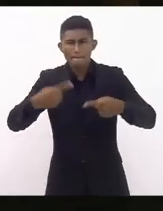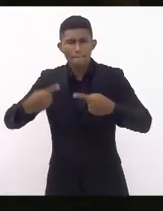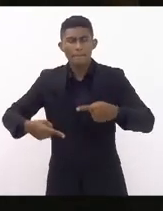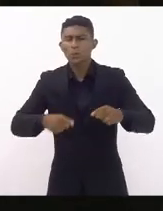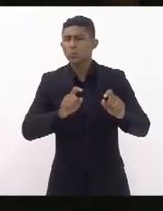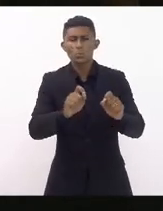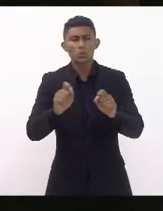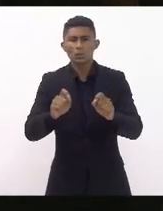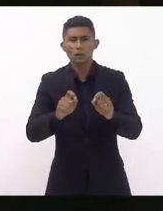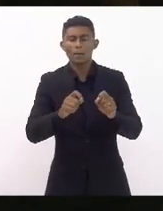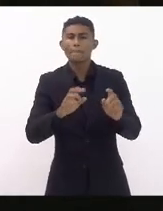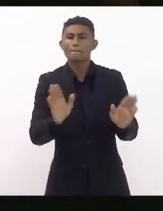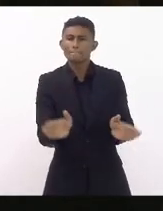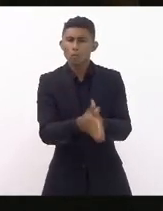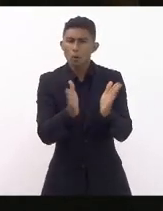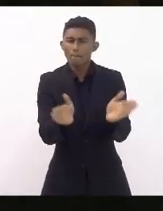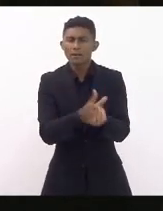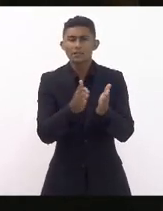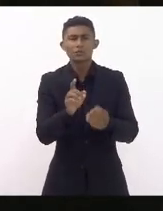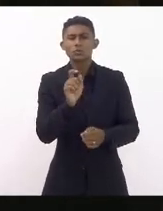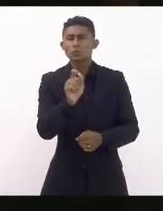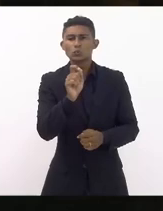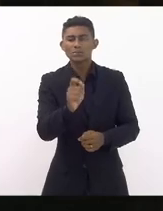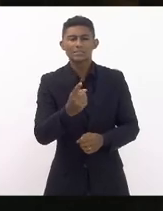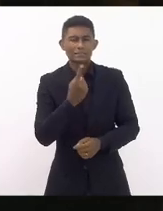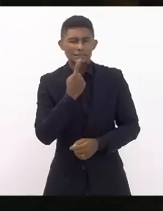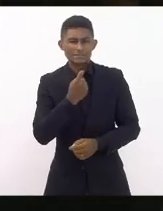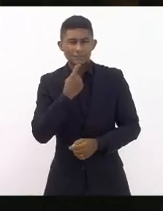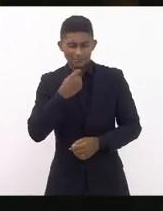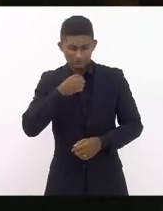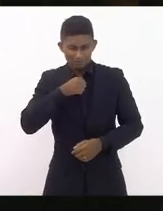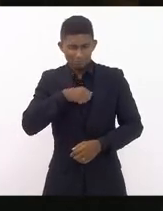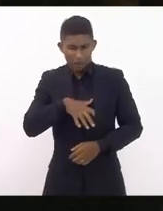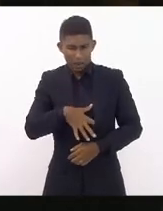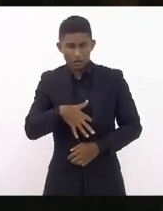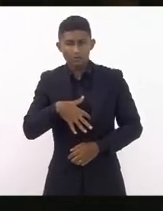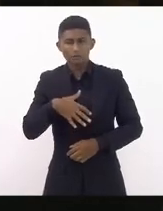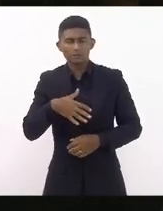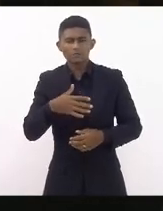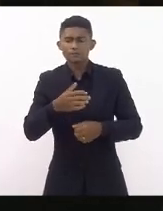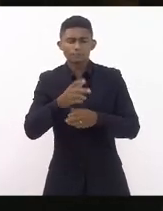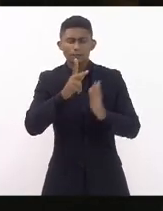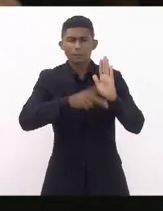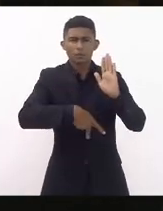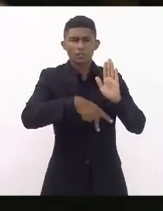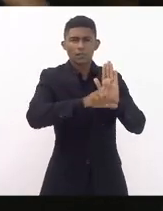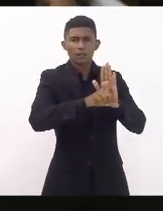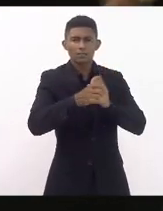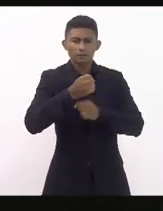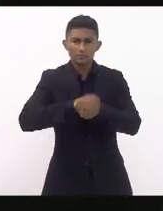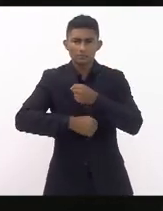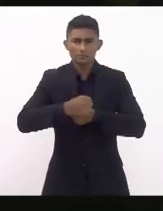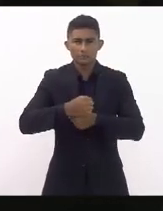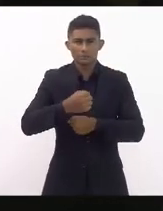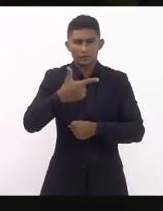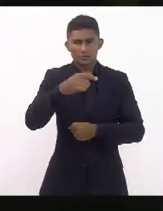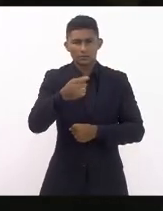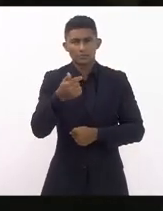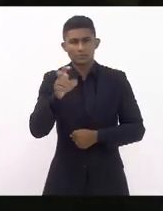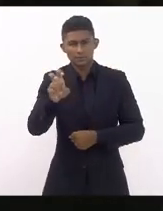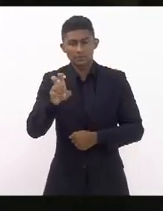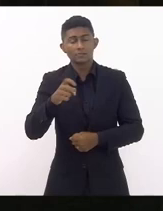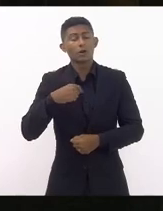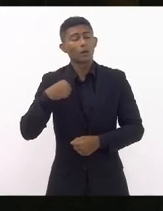pobreza menstrual. E esse projeto é de 2015, então eu me sinto satisfeito em